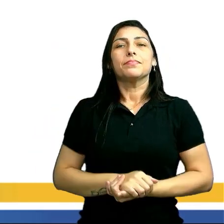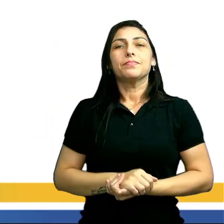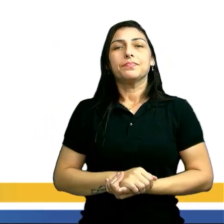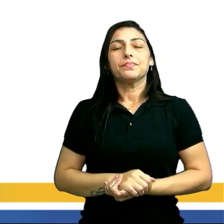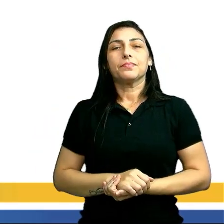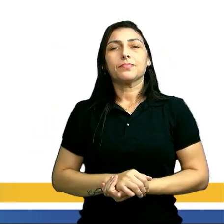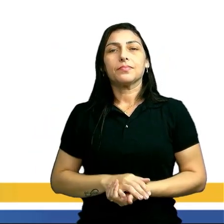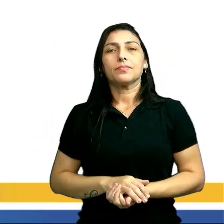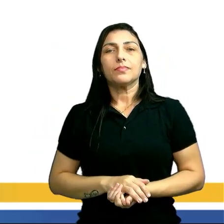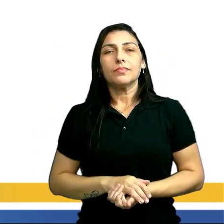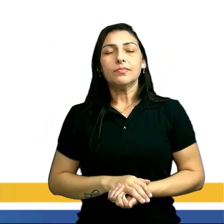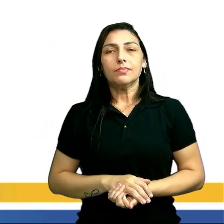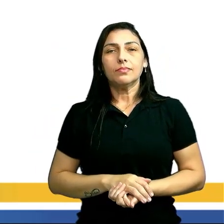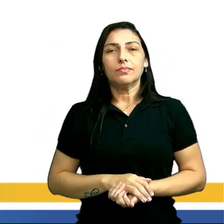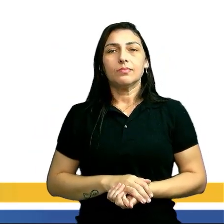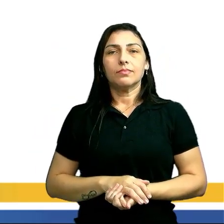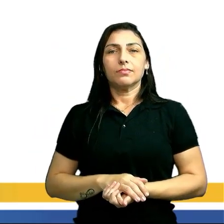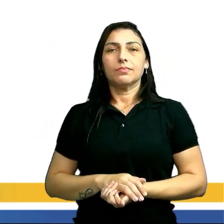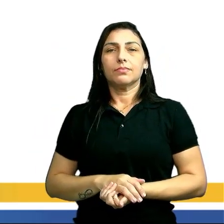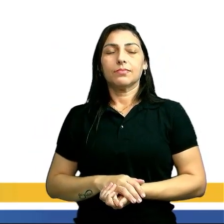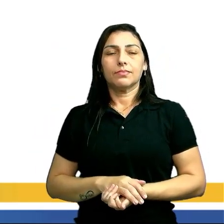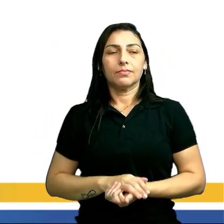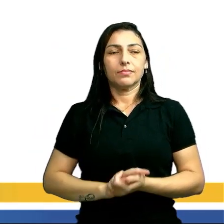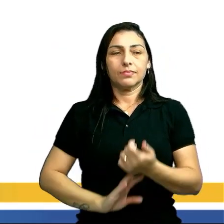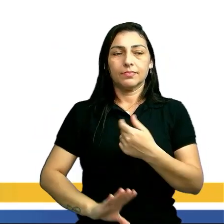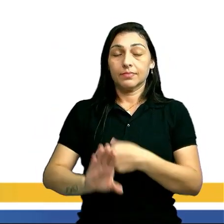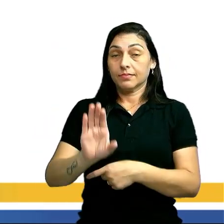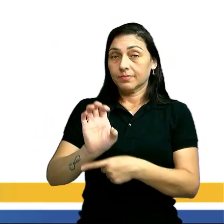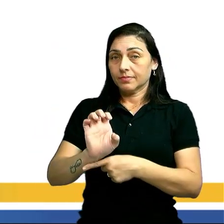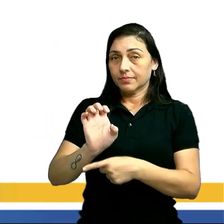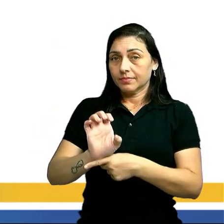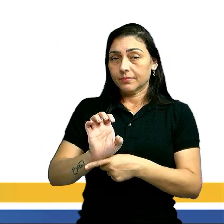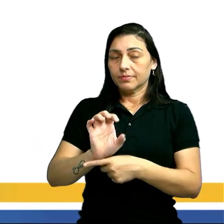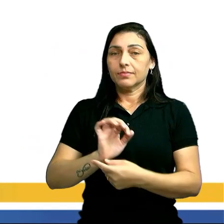não simulacros ou ilusões.